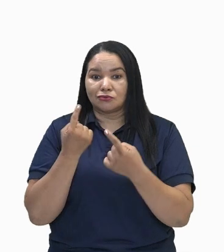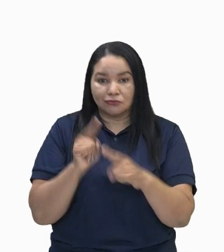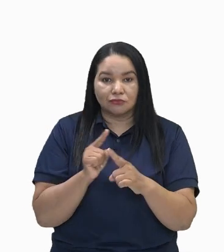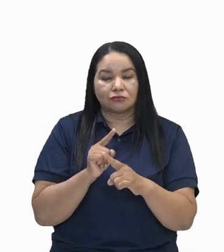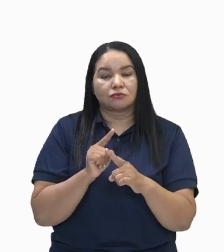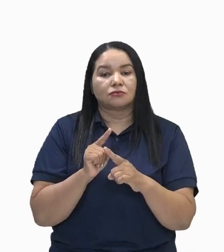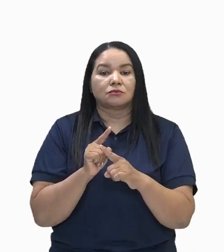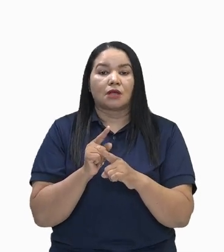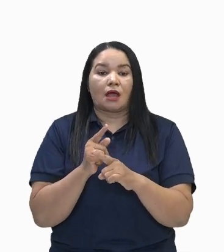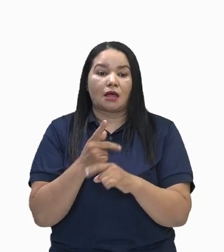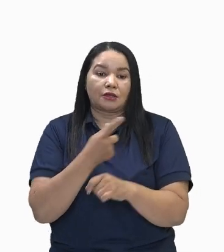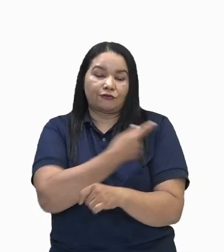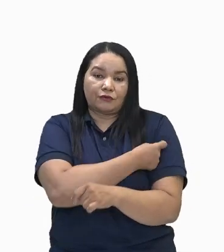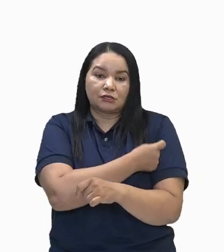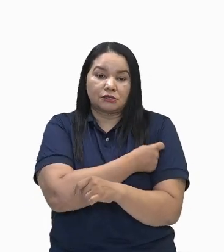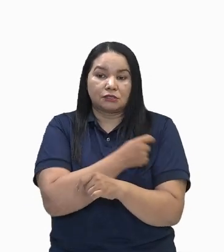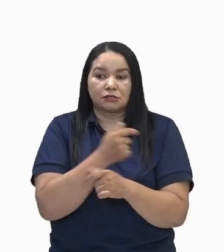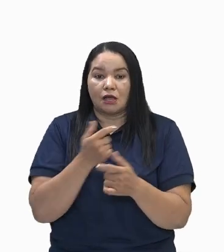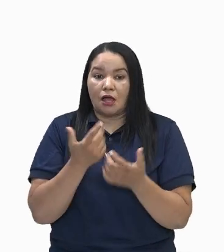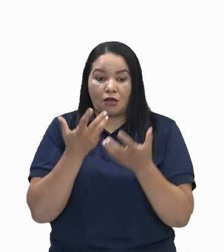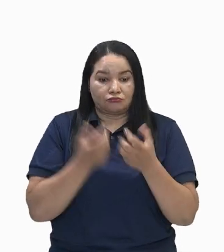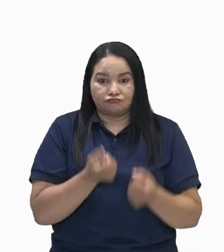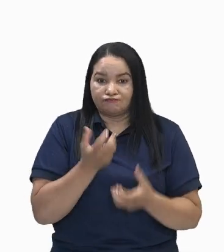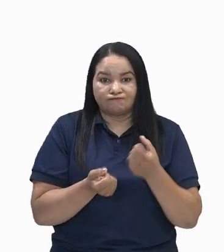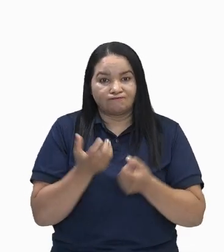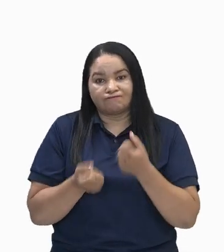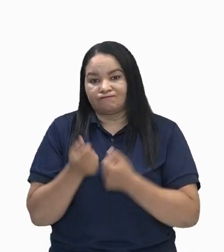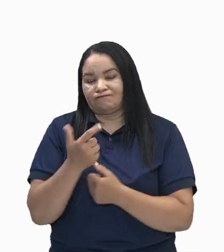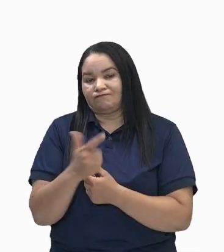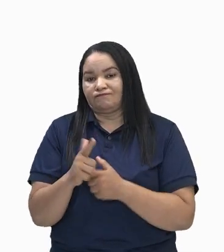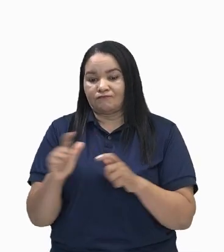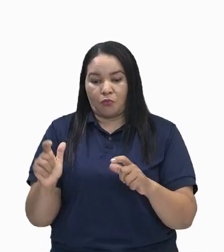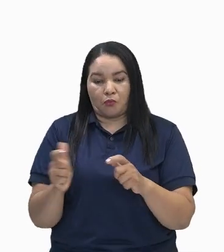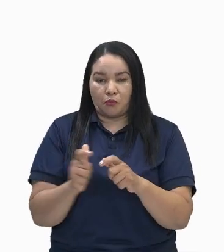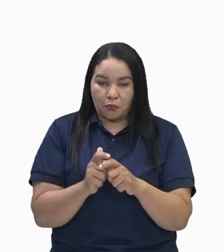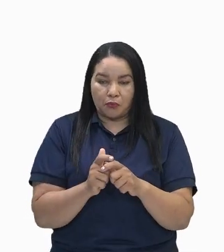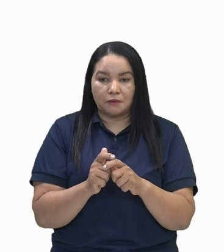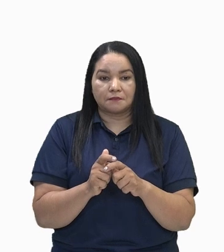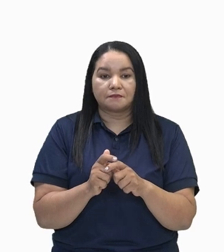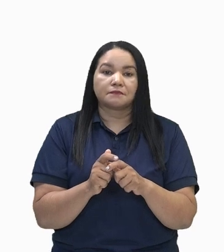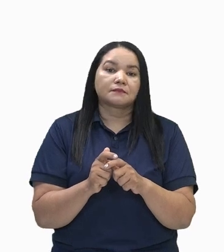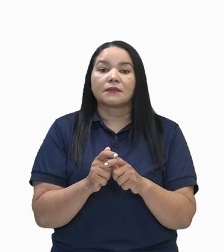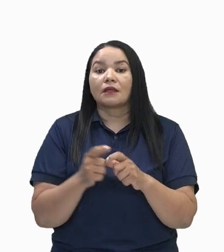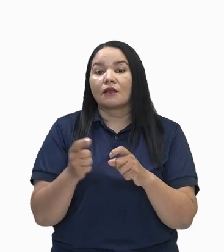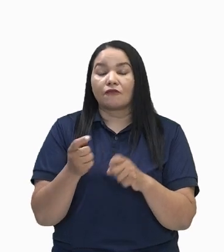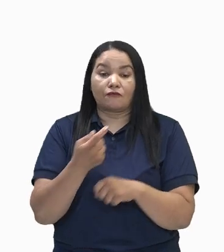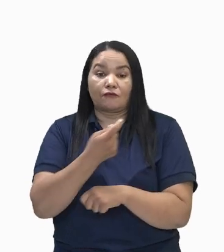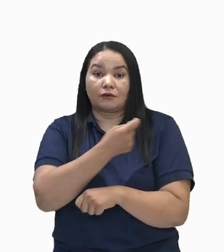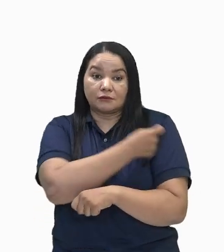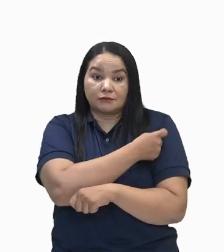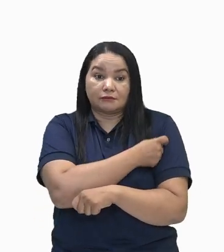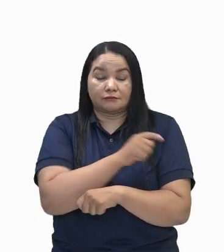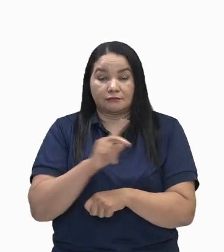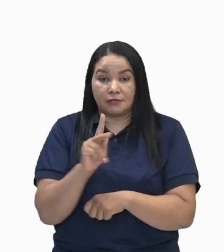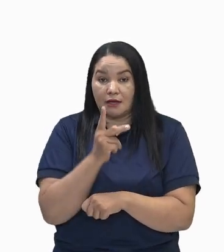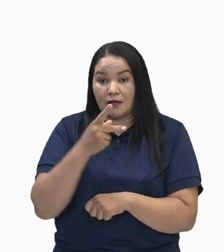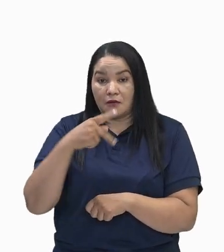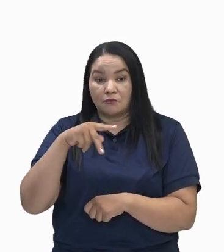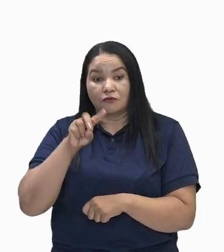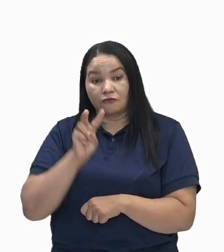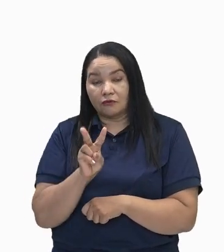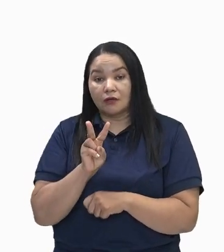à vacinação. A vacinação do HPV não está associado